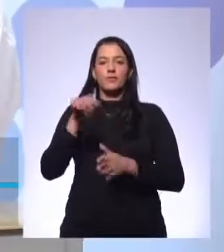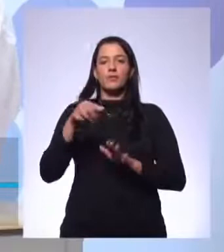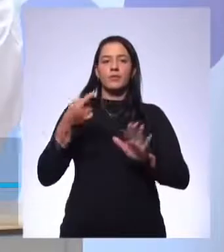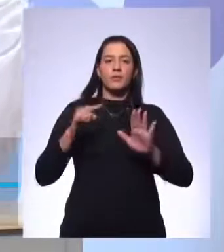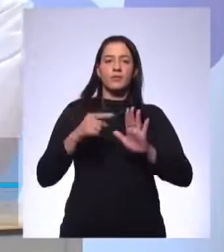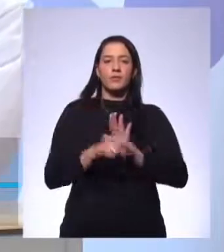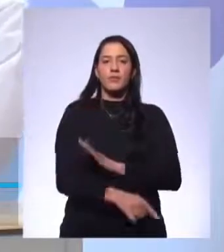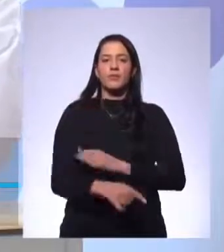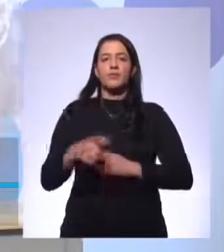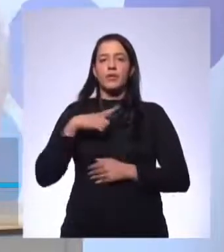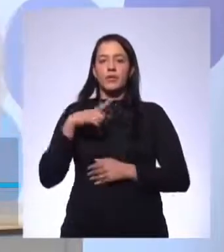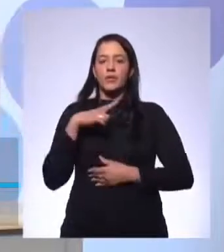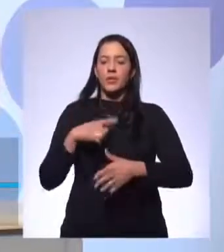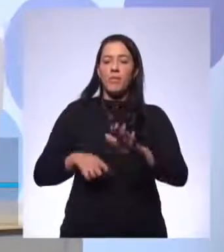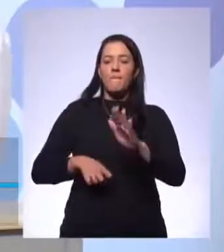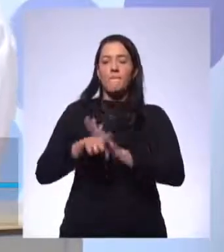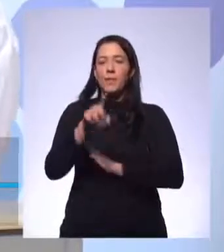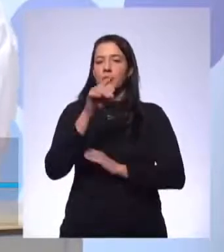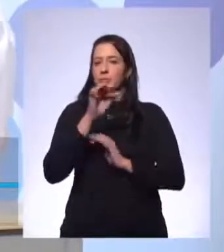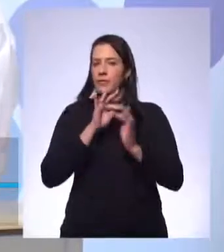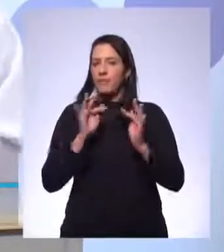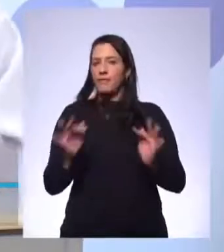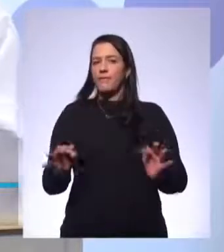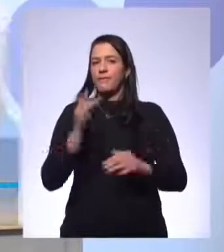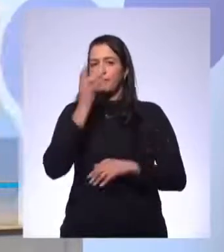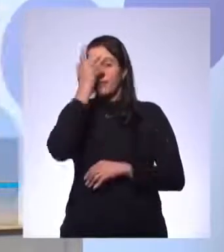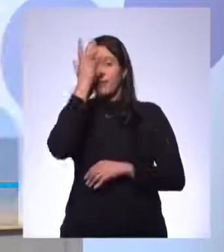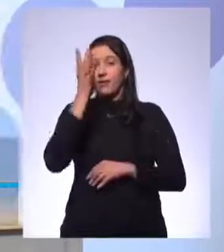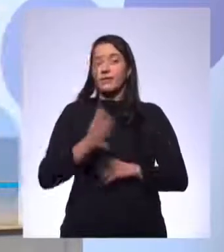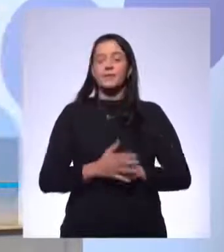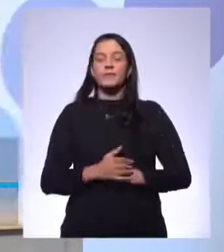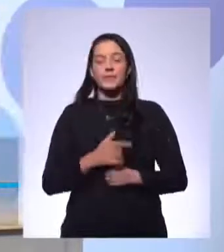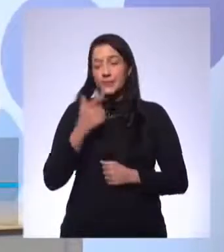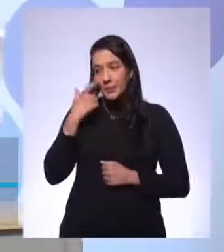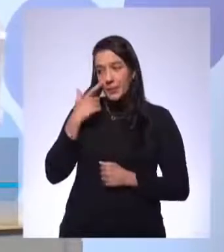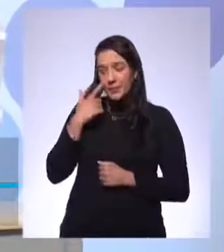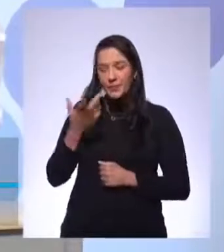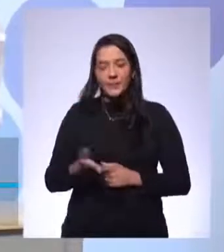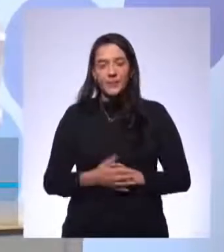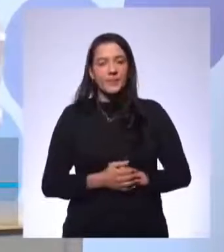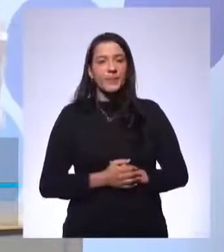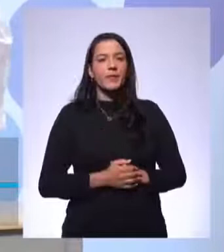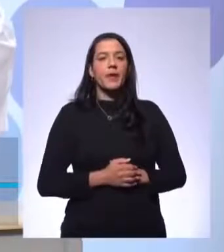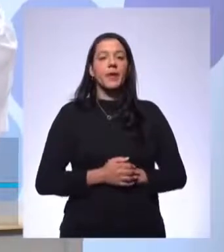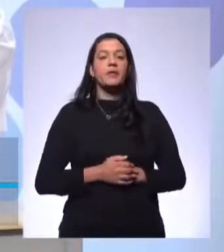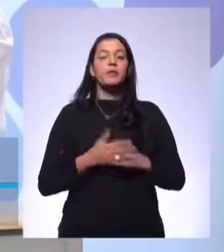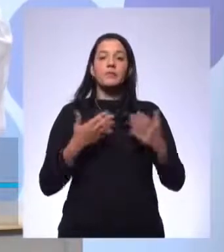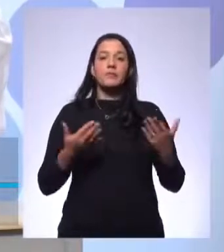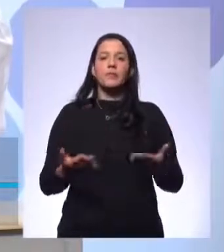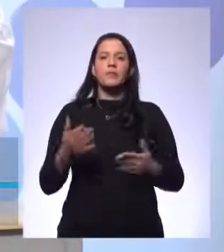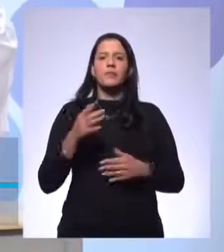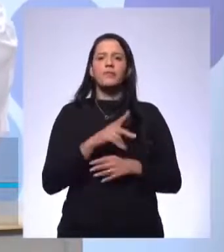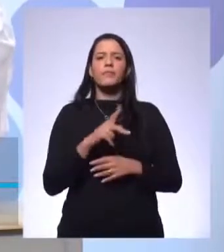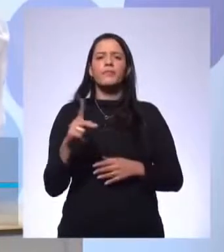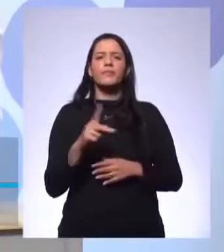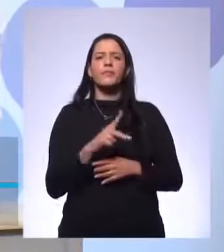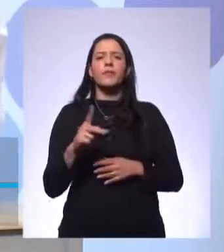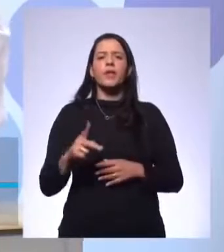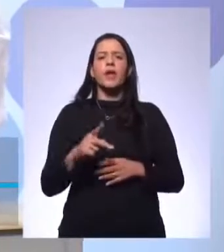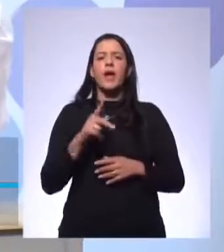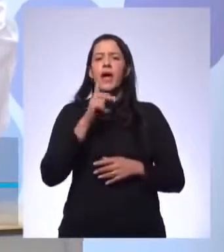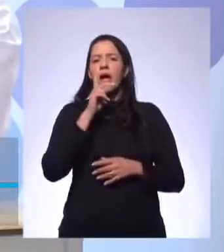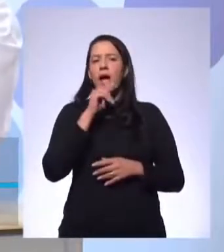para você aqui. Ah, é? Vamos lá. É o desafio de hoje. Vamos O lá. Félix Silva perguntou assim: ô professor, desde quando a água